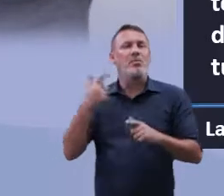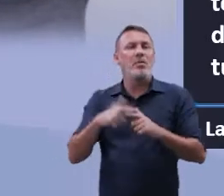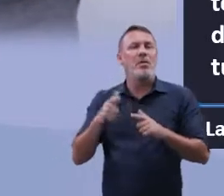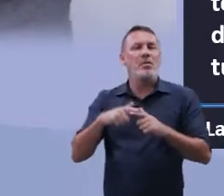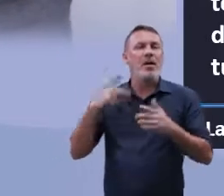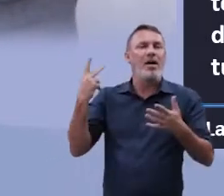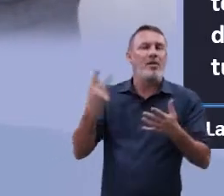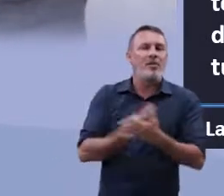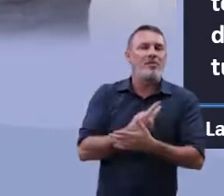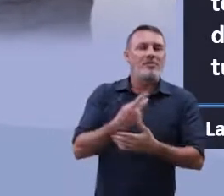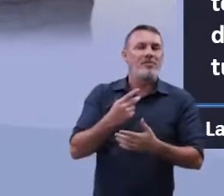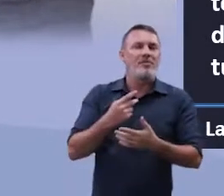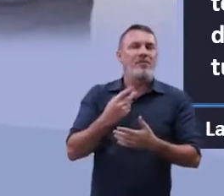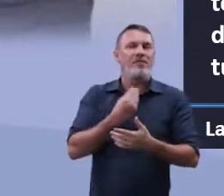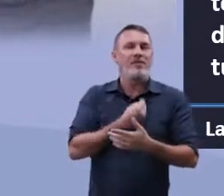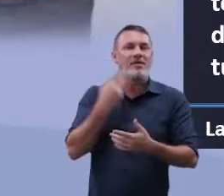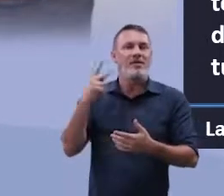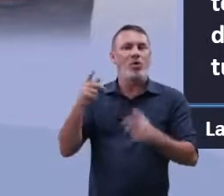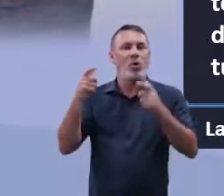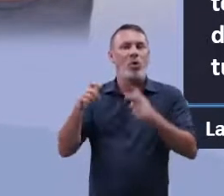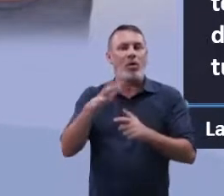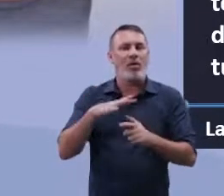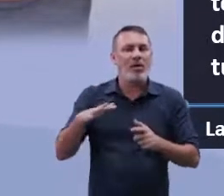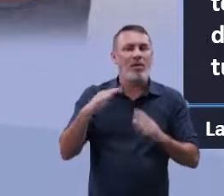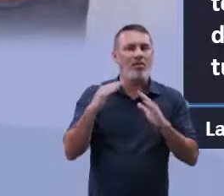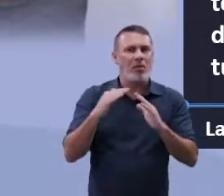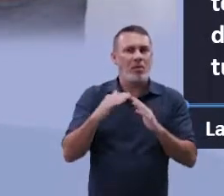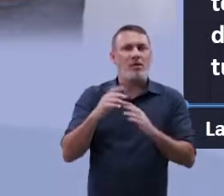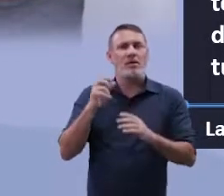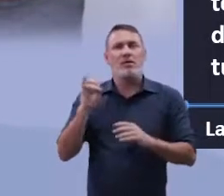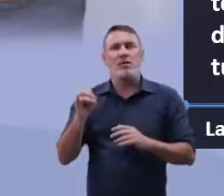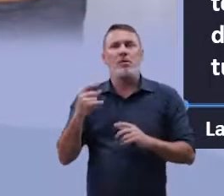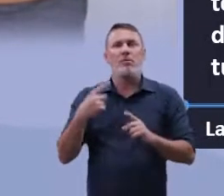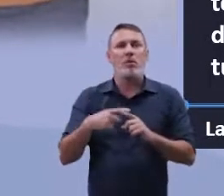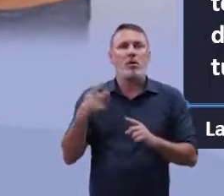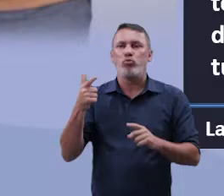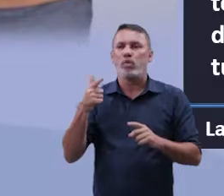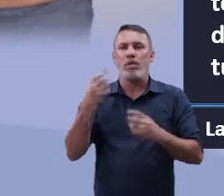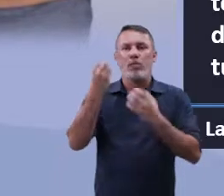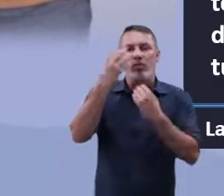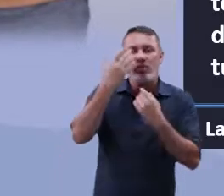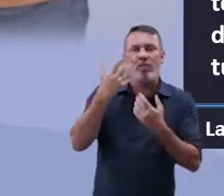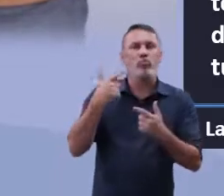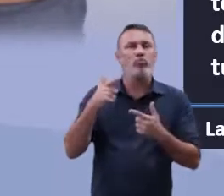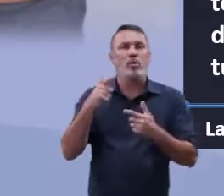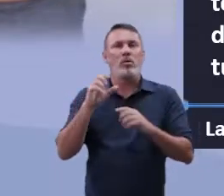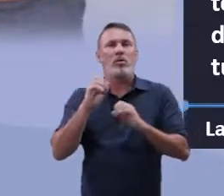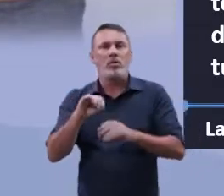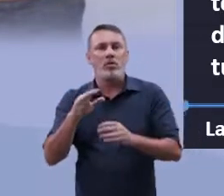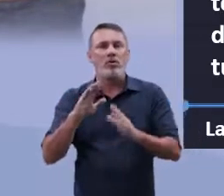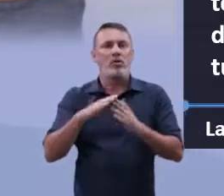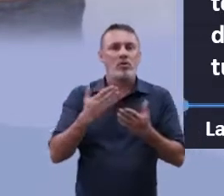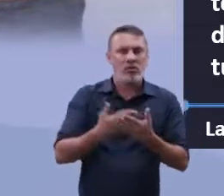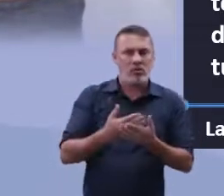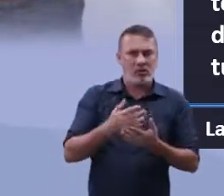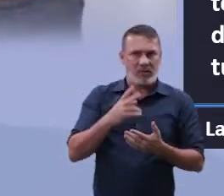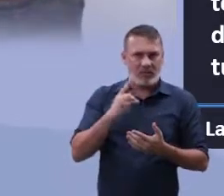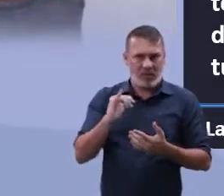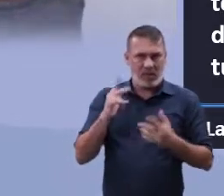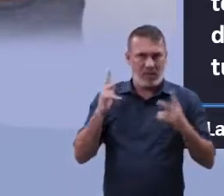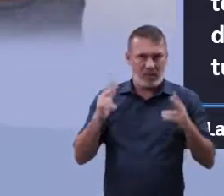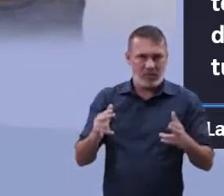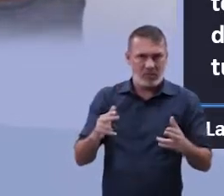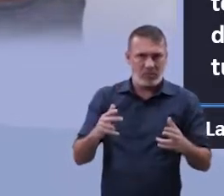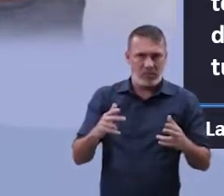que ele enfrentou ali na sua região, no local que ele morava, de não acesso à educação, seria o